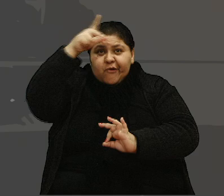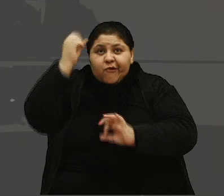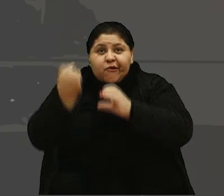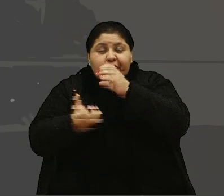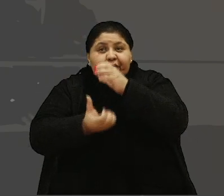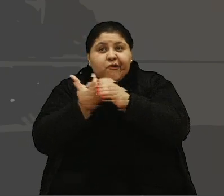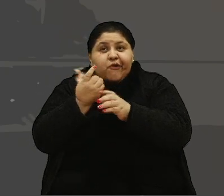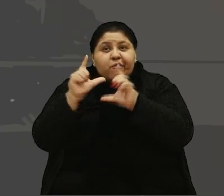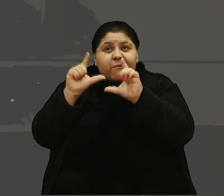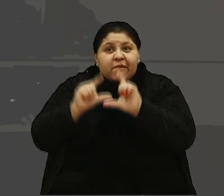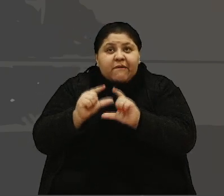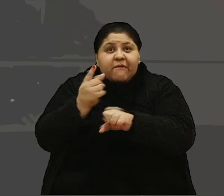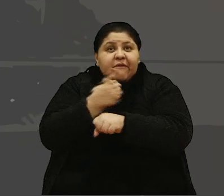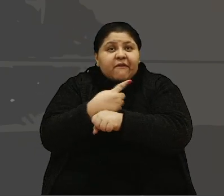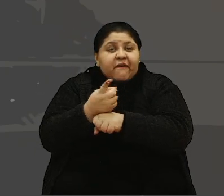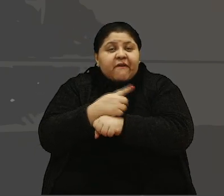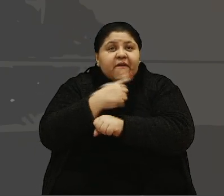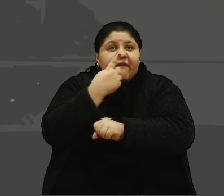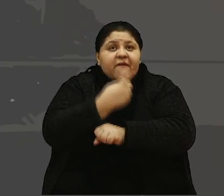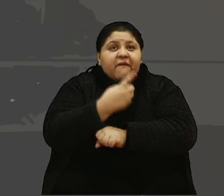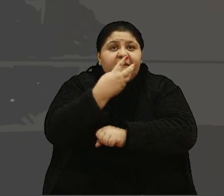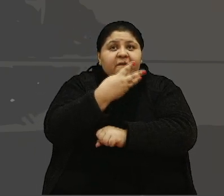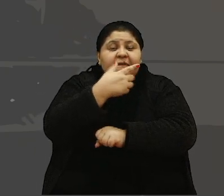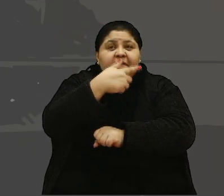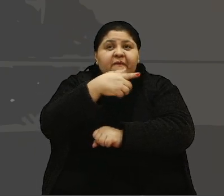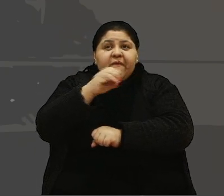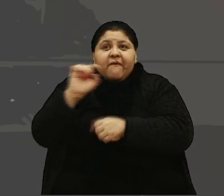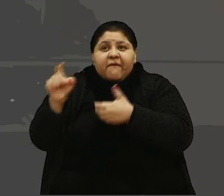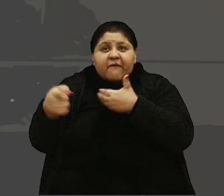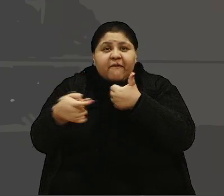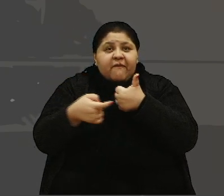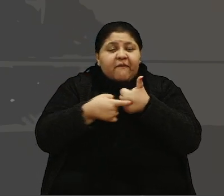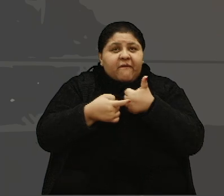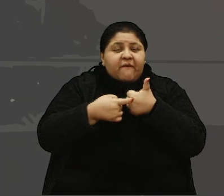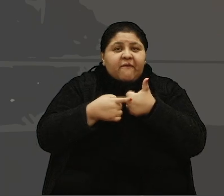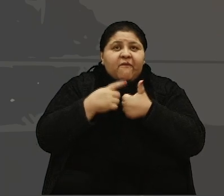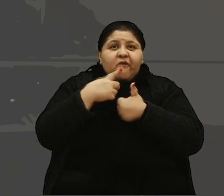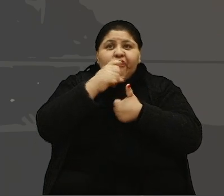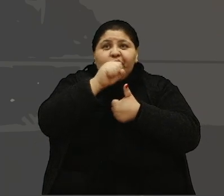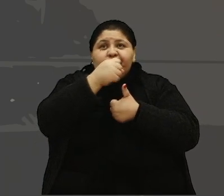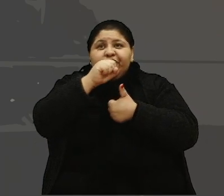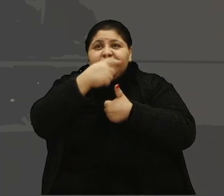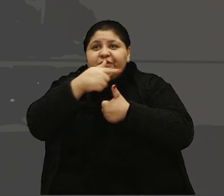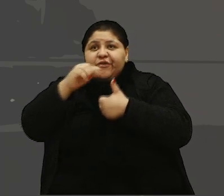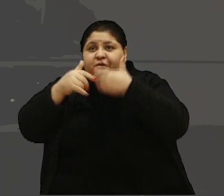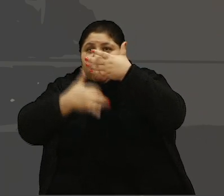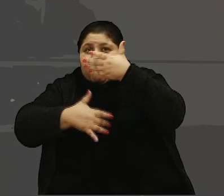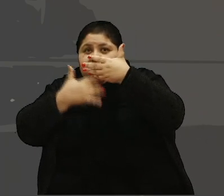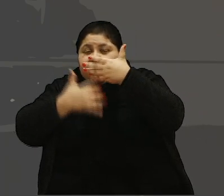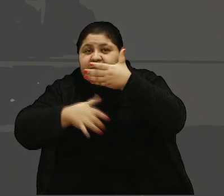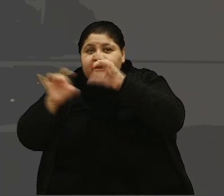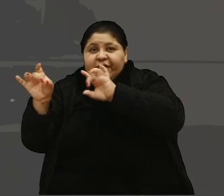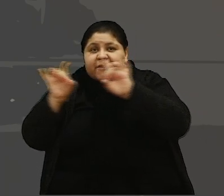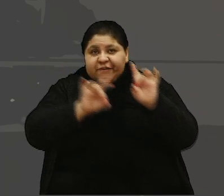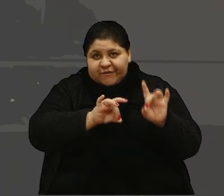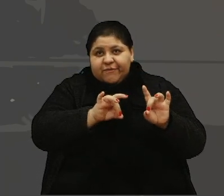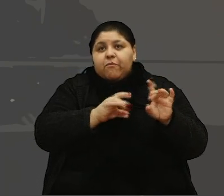redutores e tal. 1.370 curtidas, 878 comentários, 281 compartilhamentos. E ali está